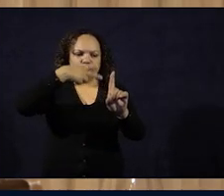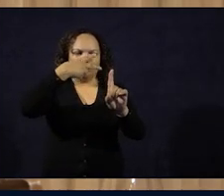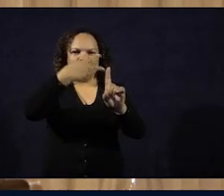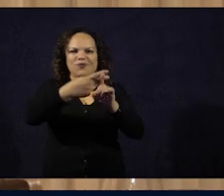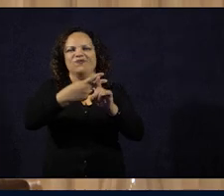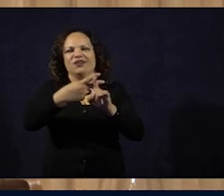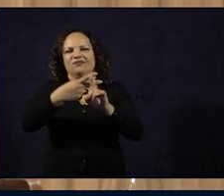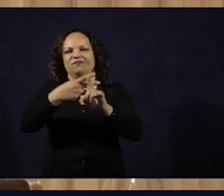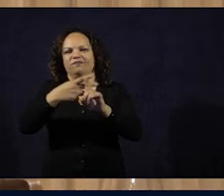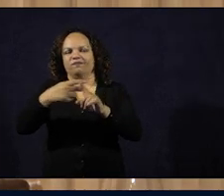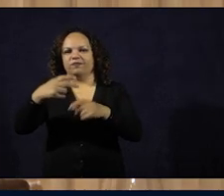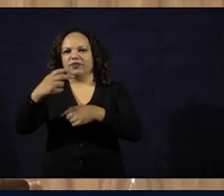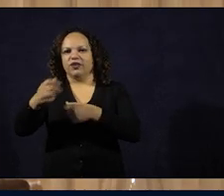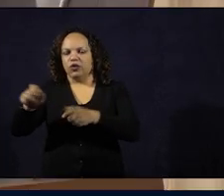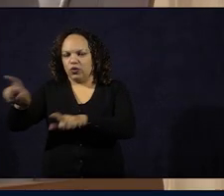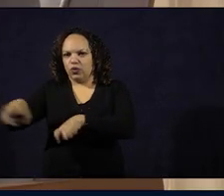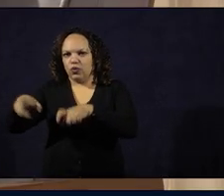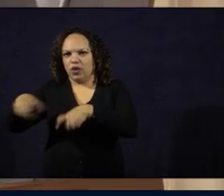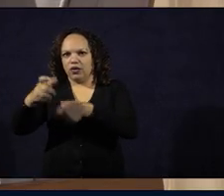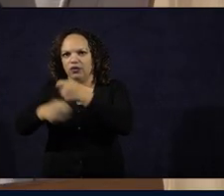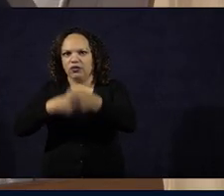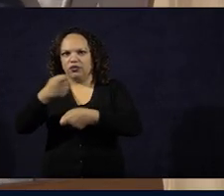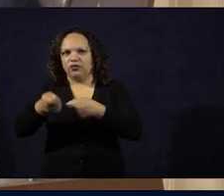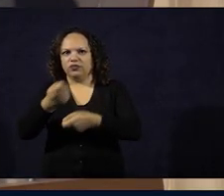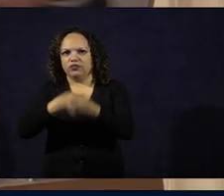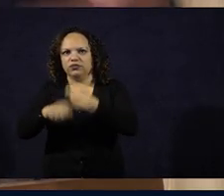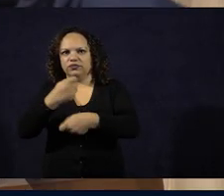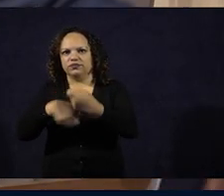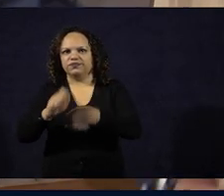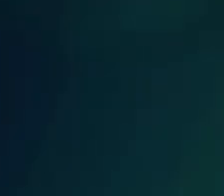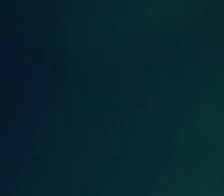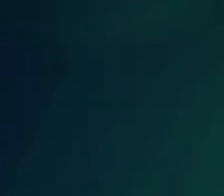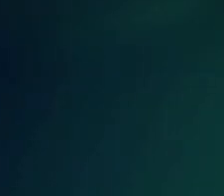no agronegócio brasileiro. Senhores,